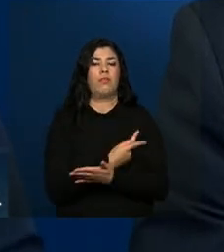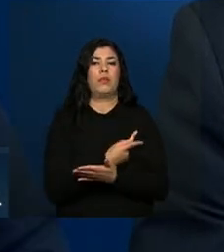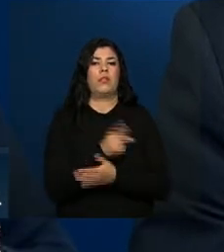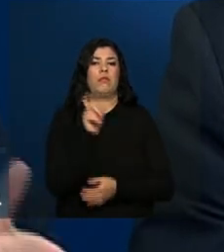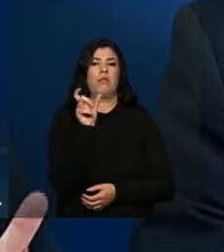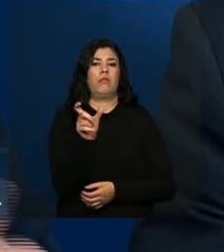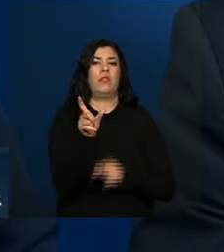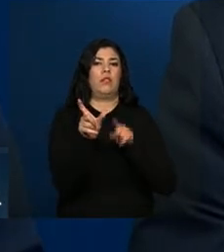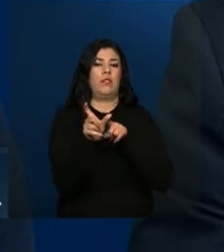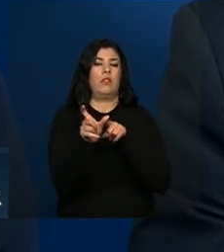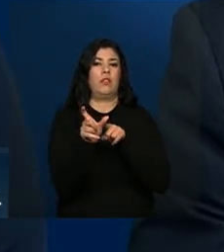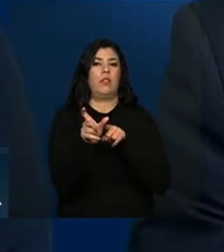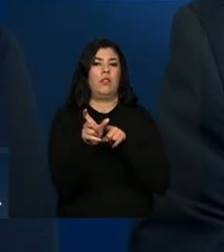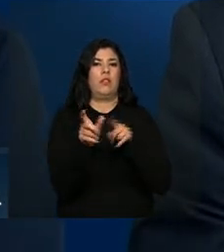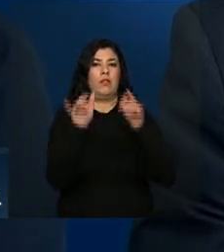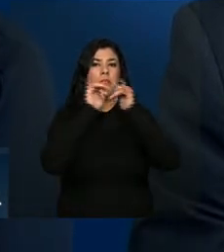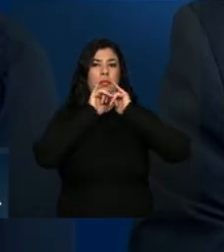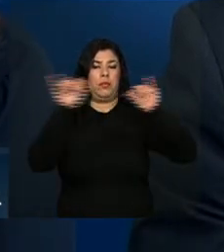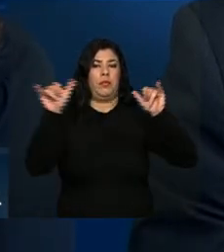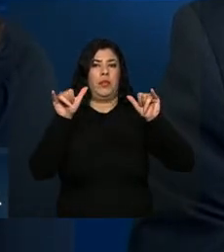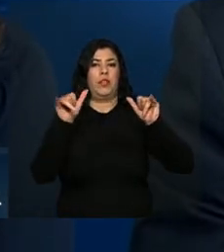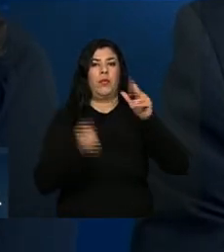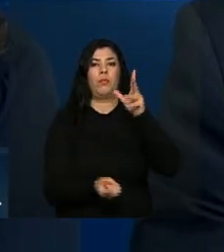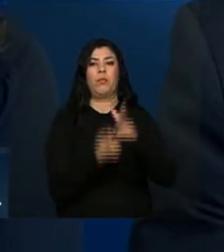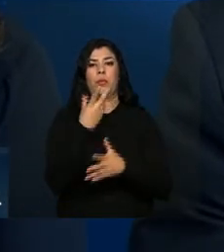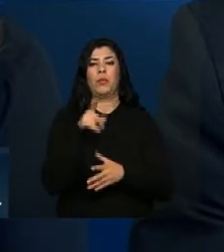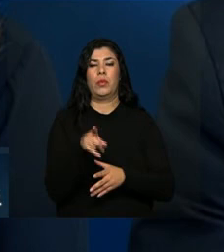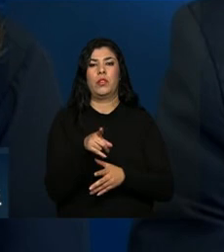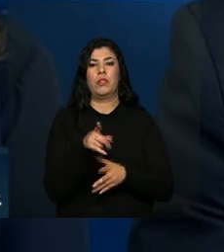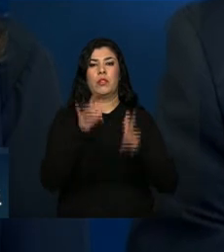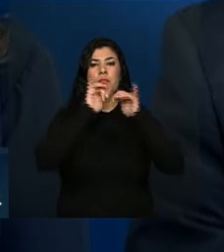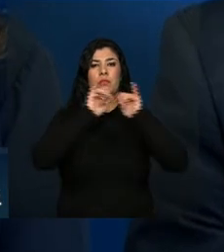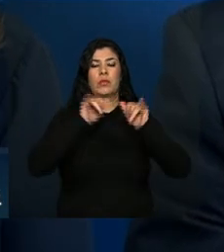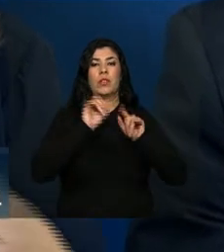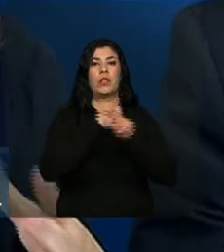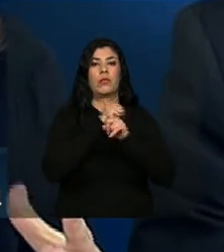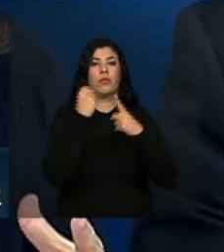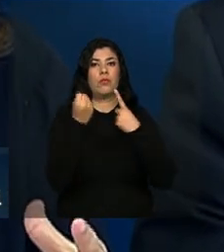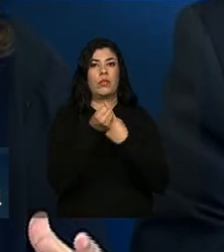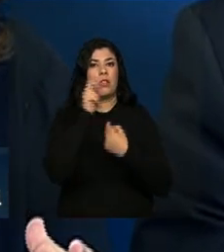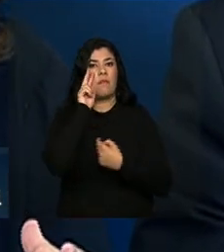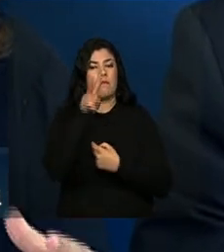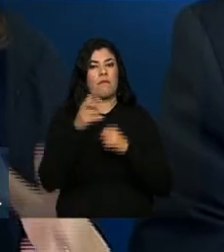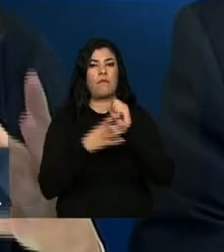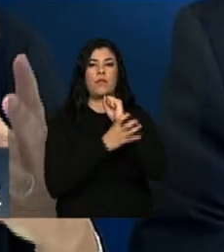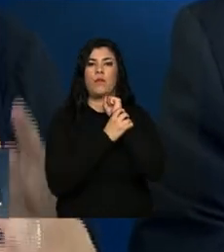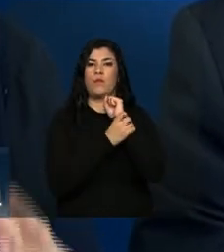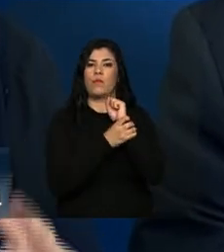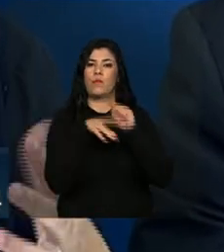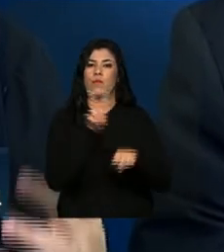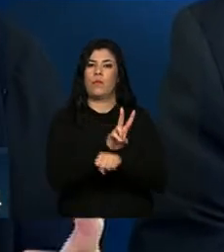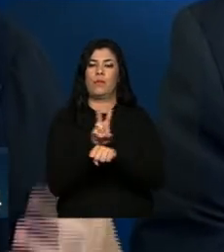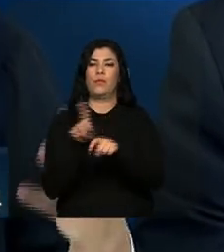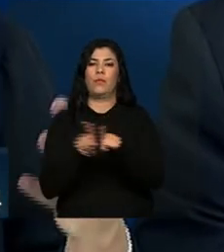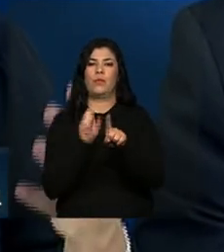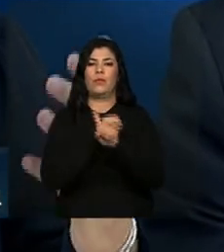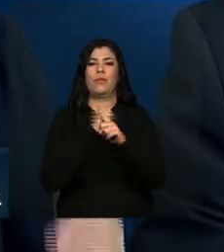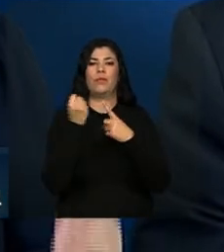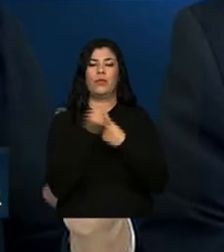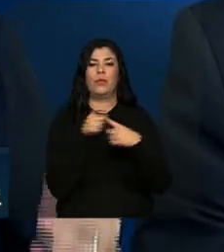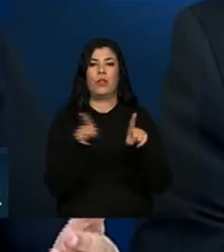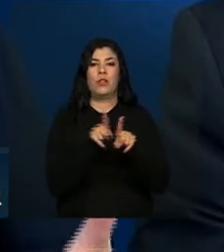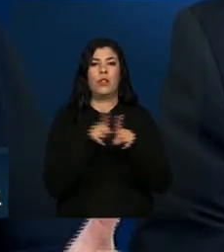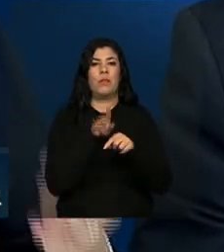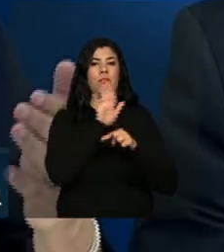dado está disponibilizado para a sociedade aumenta o controle social mais aumenta também